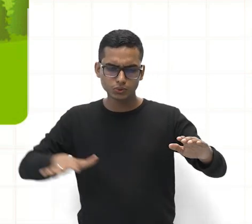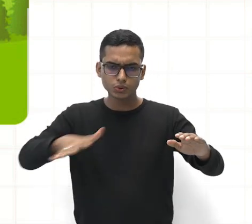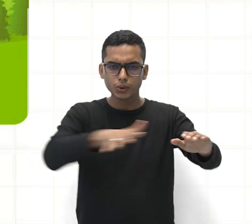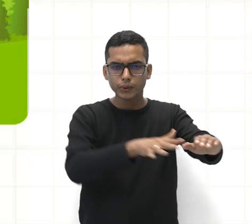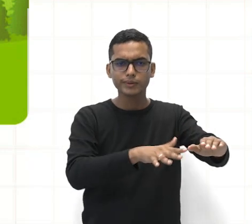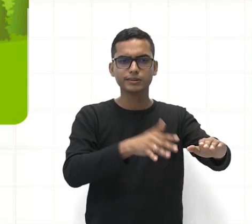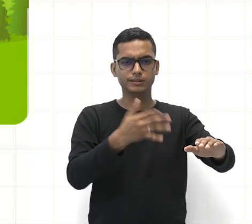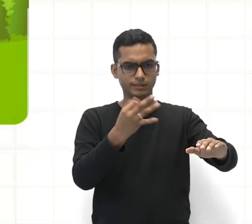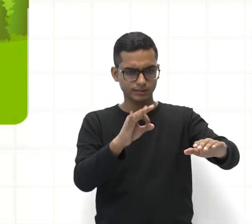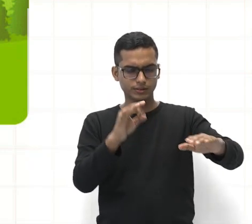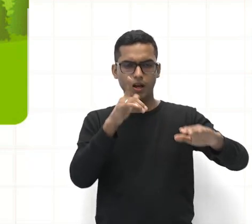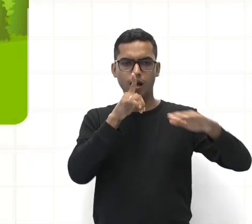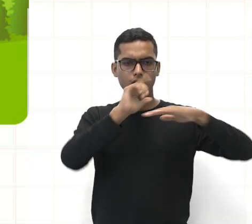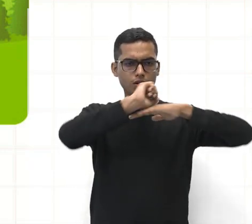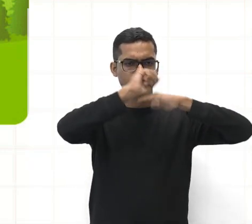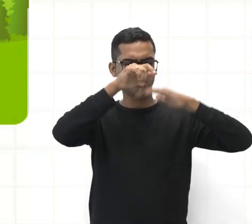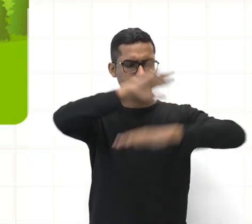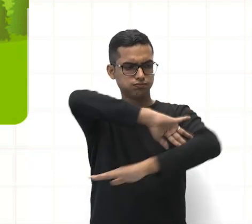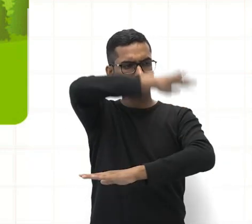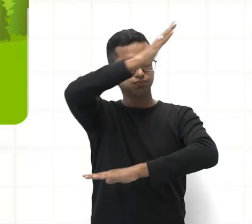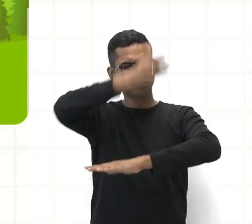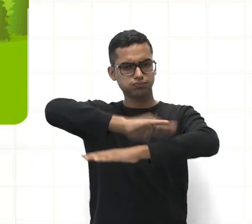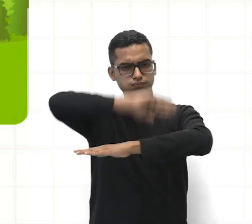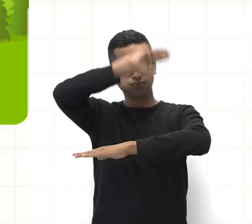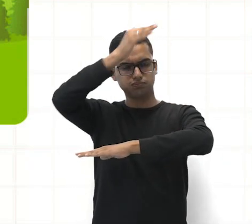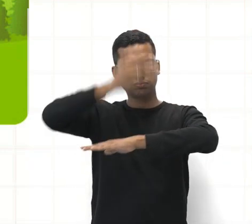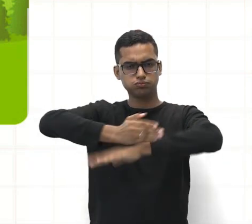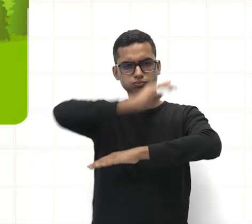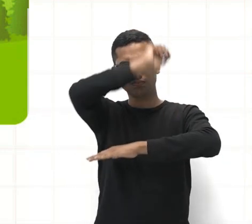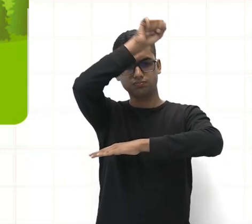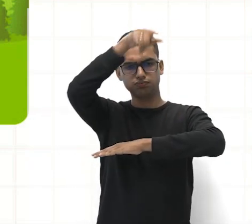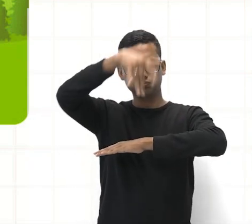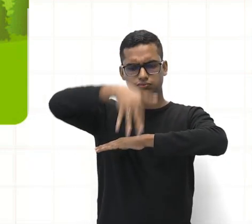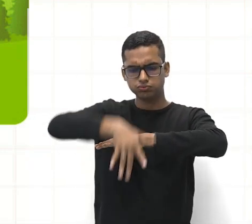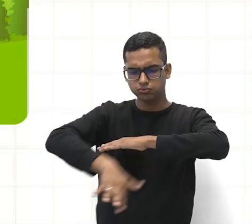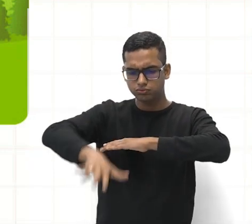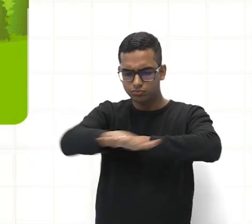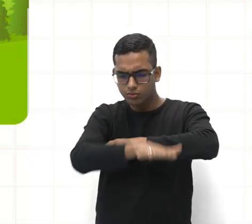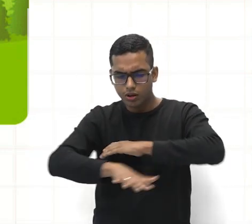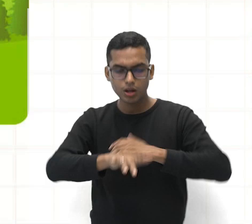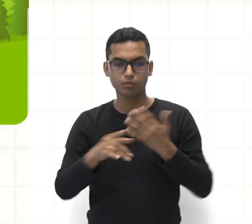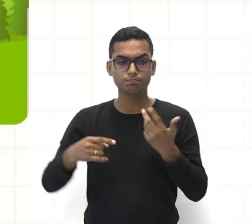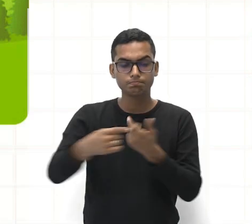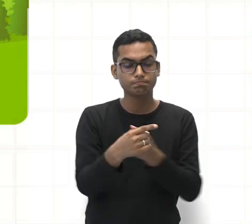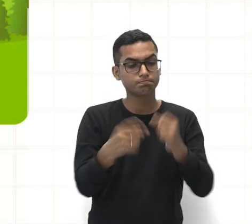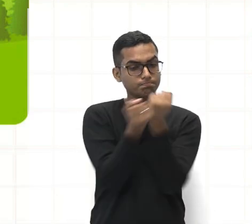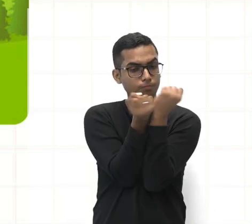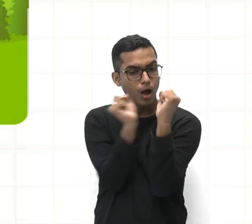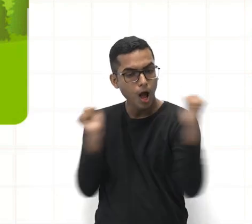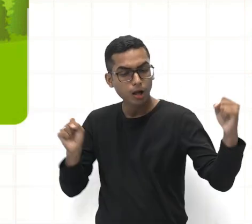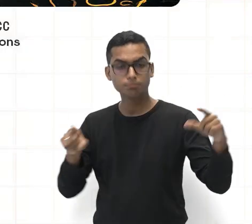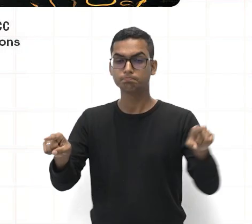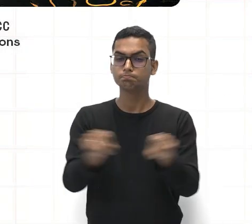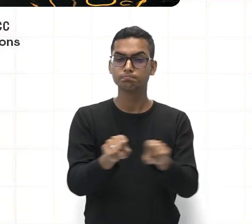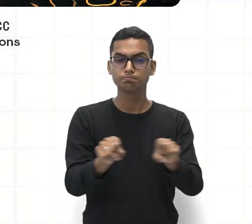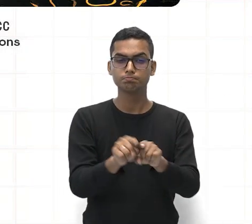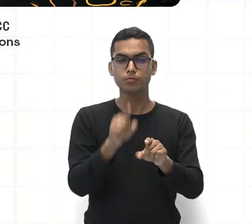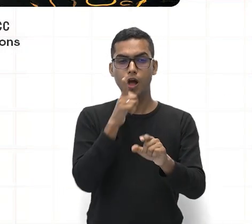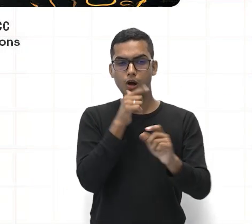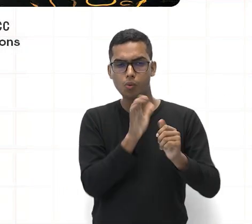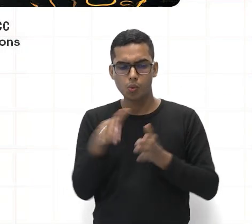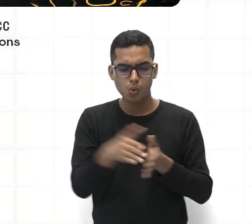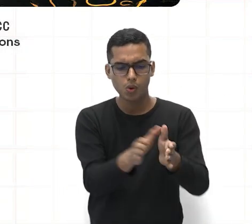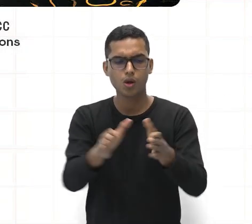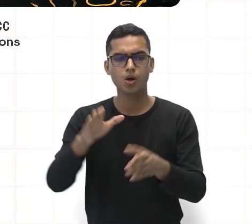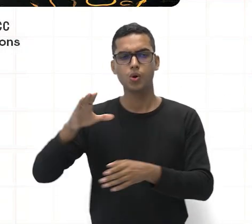aí nós temos esses principais elementos. E aí a gente dá continuidade falando sobre o curso do rio, que é